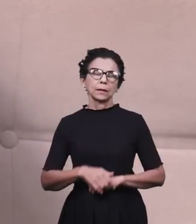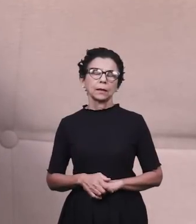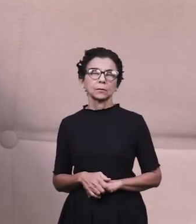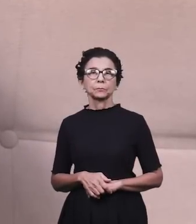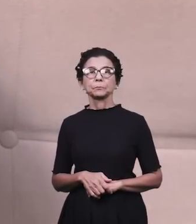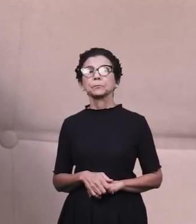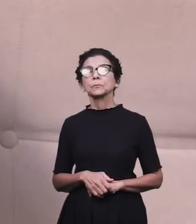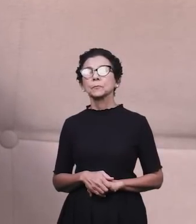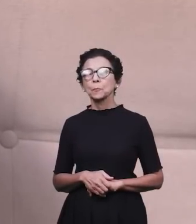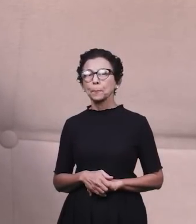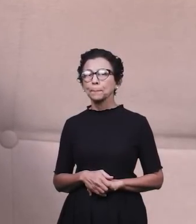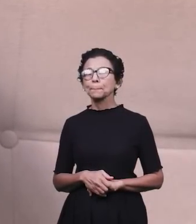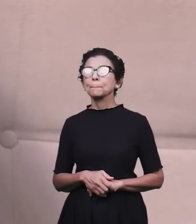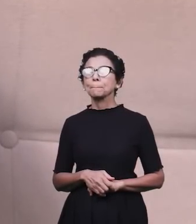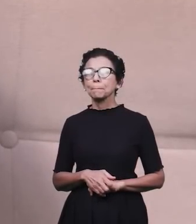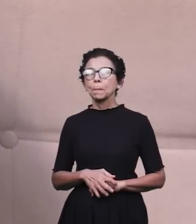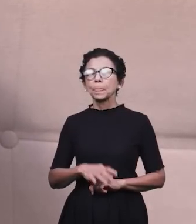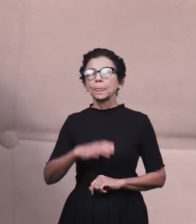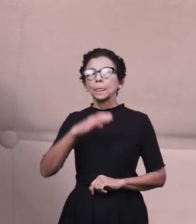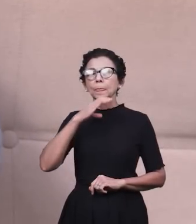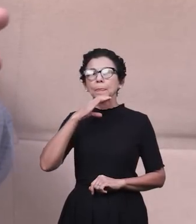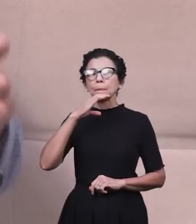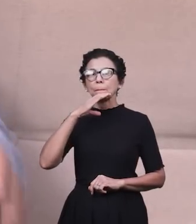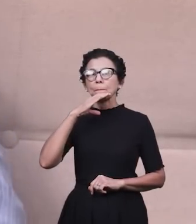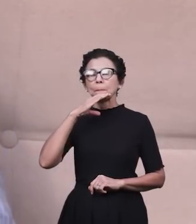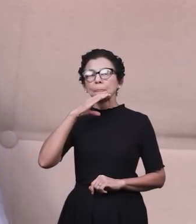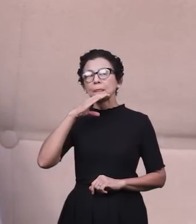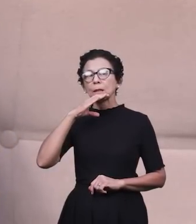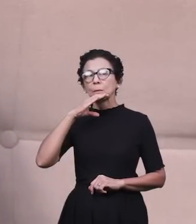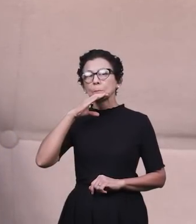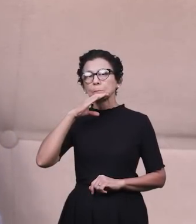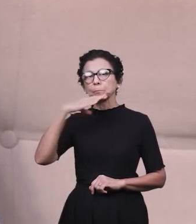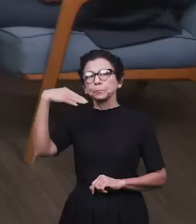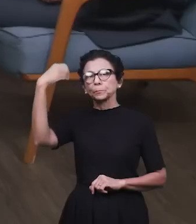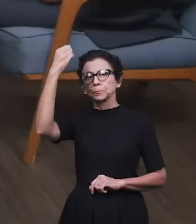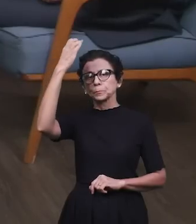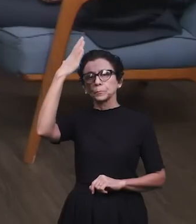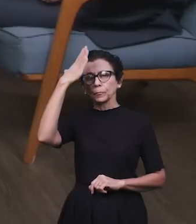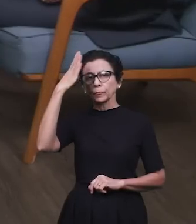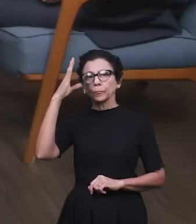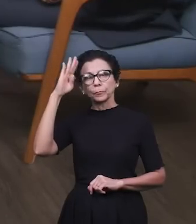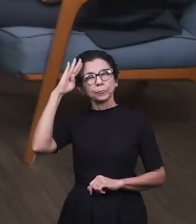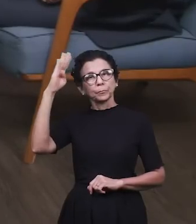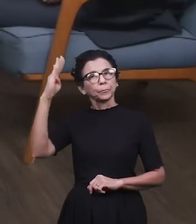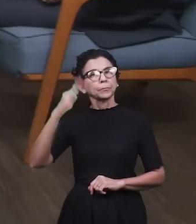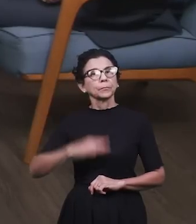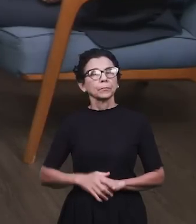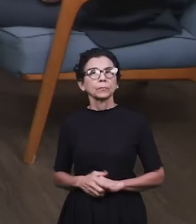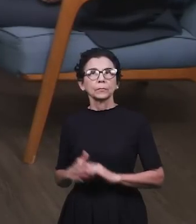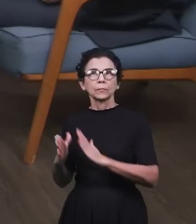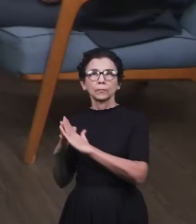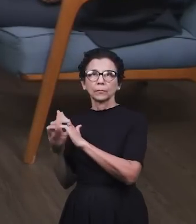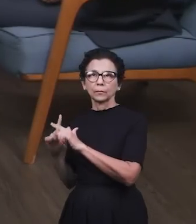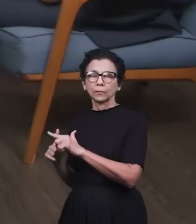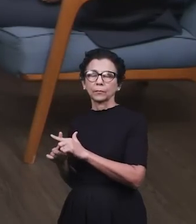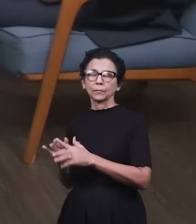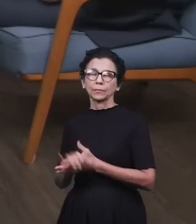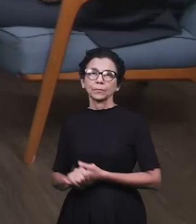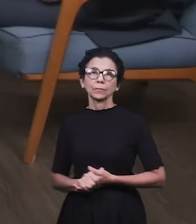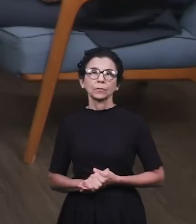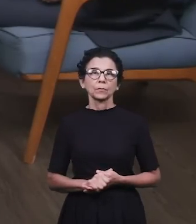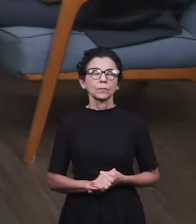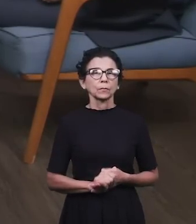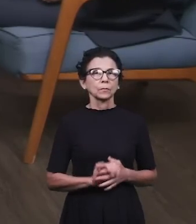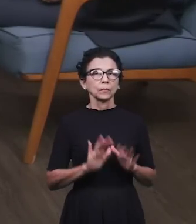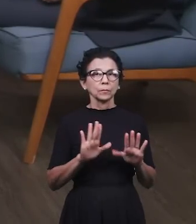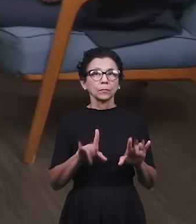de conhecimento e revelação é fundamental para a igreja nesta hora. E aqui eu sei que nosso tempo está quase acabando, mas